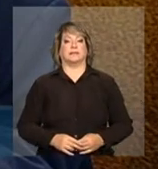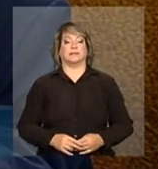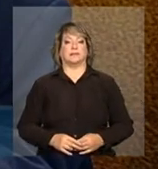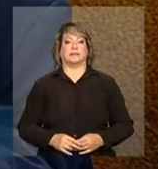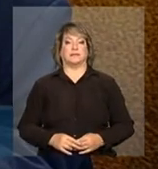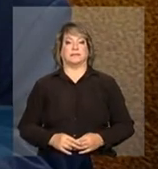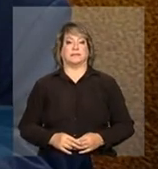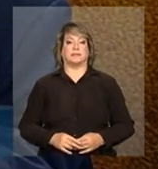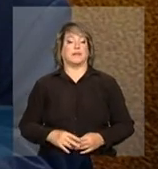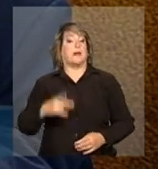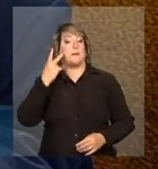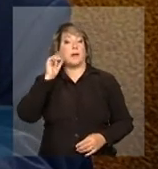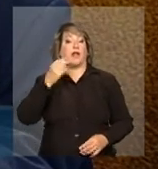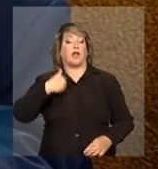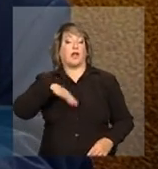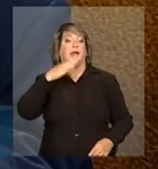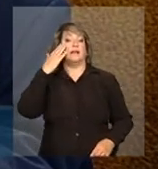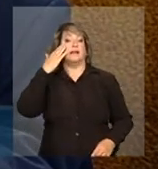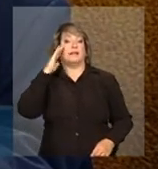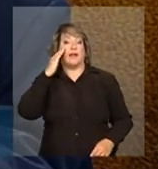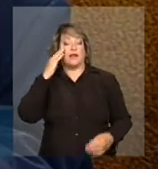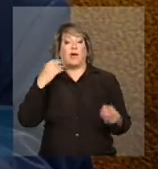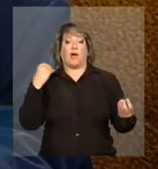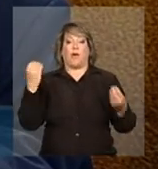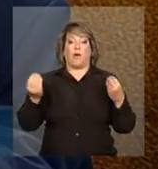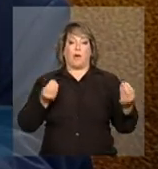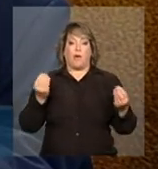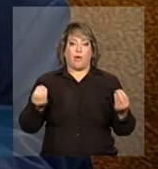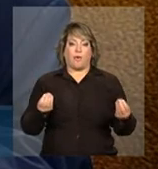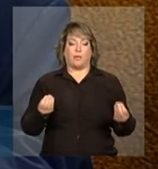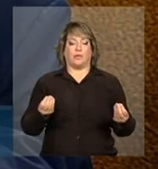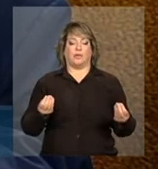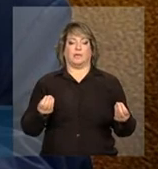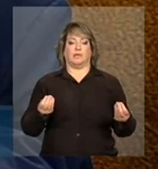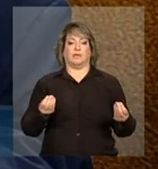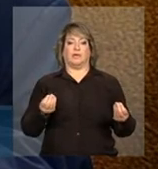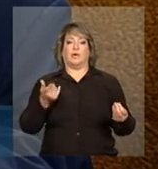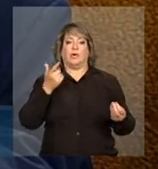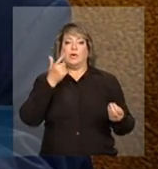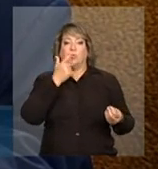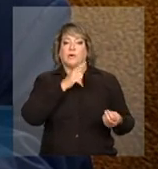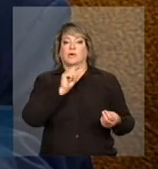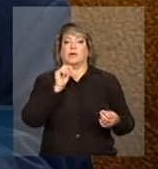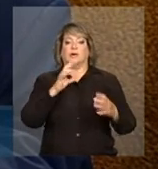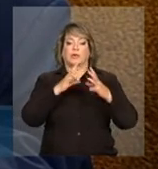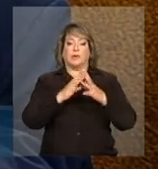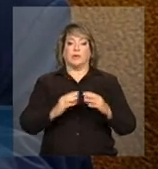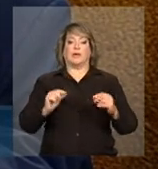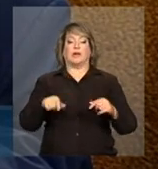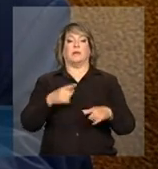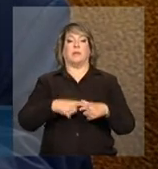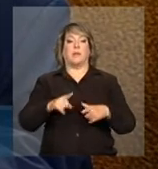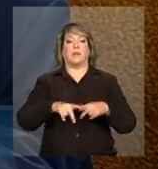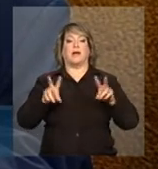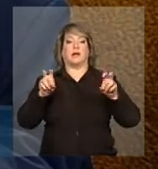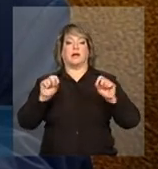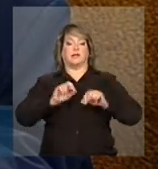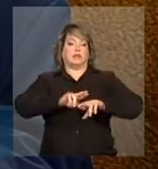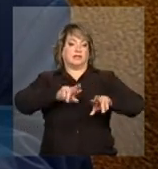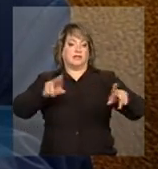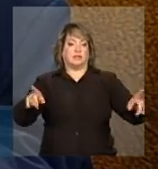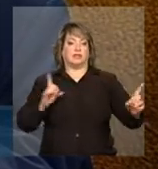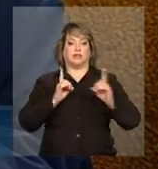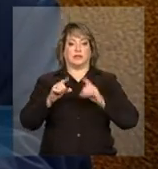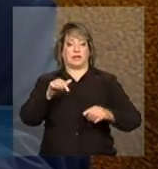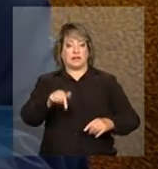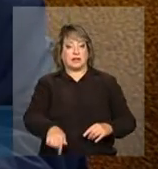né, para entender tanto o alcance das questões que a gente vai poder discutir aqui, né,